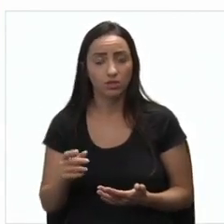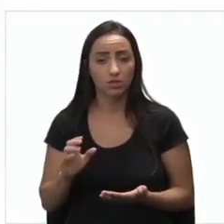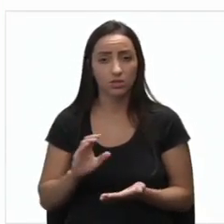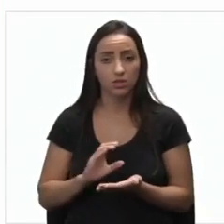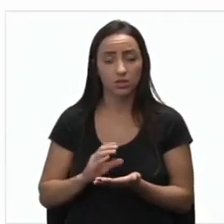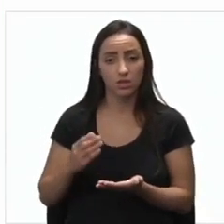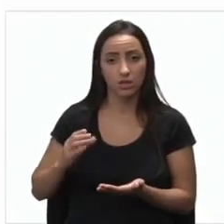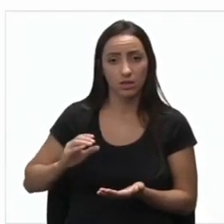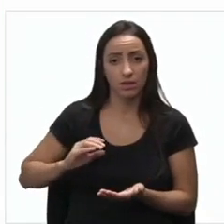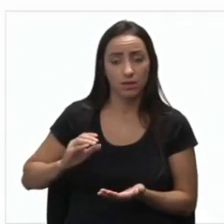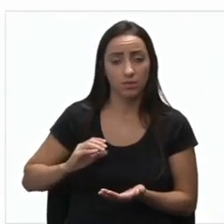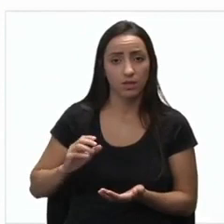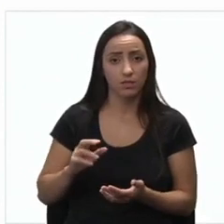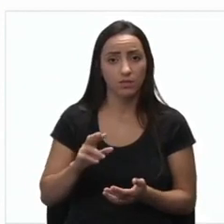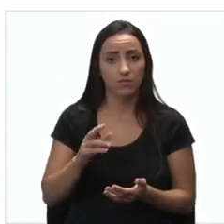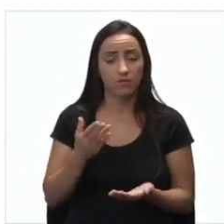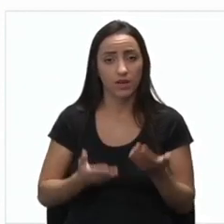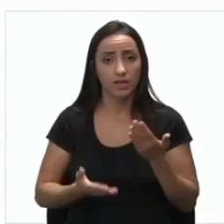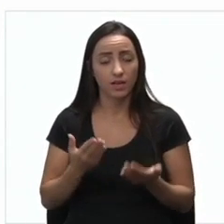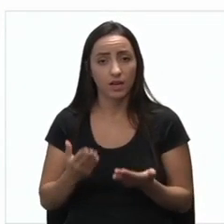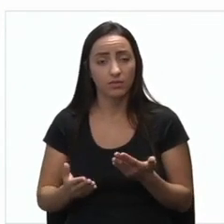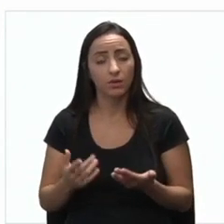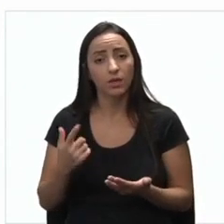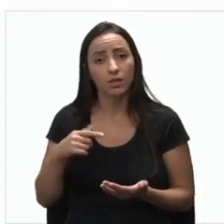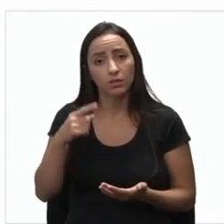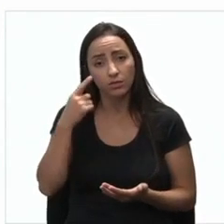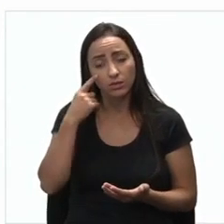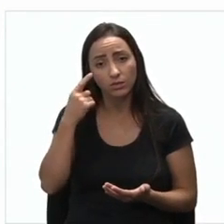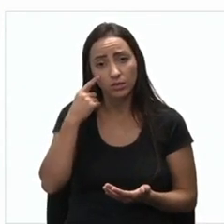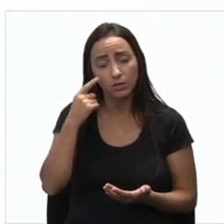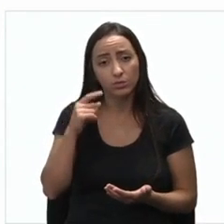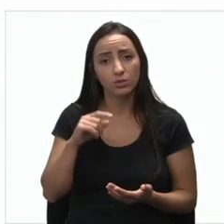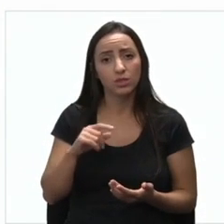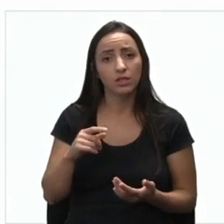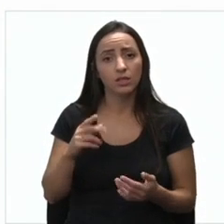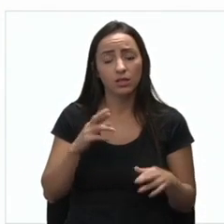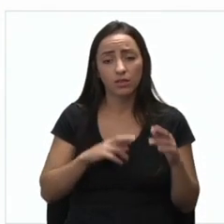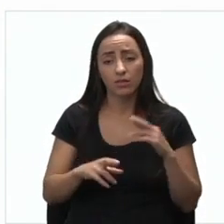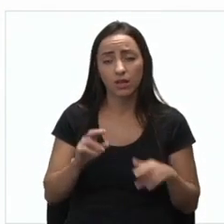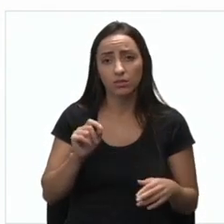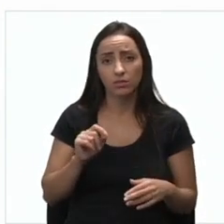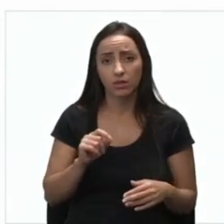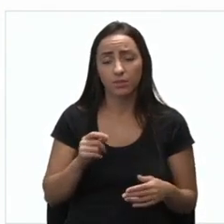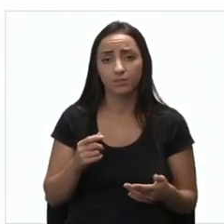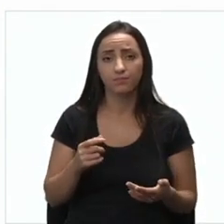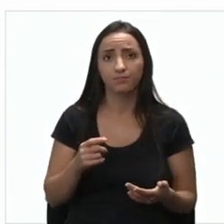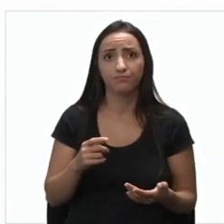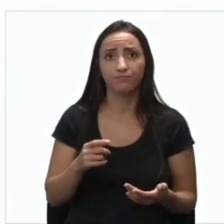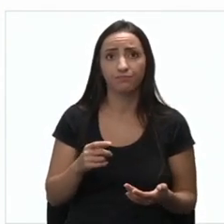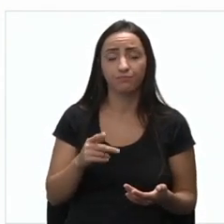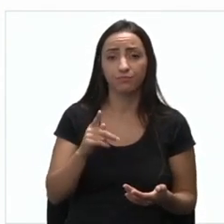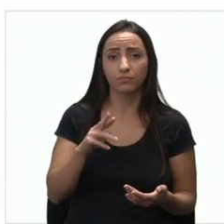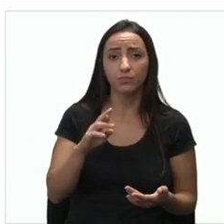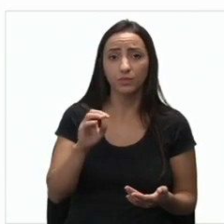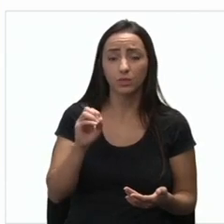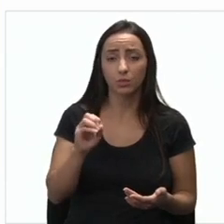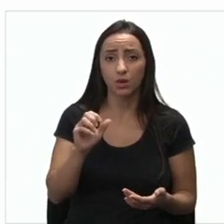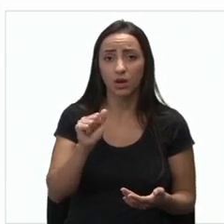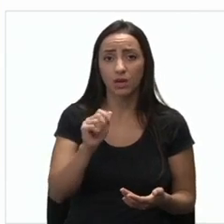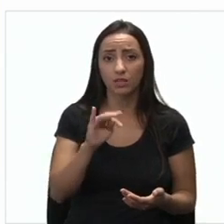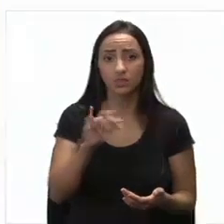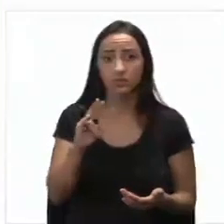das competências avaliadas nós já vimos, a iniciativa e a proatividade. Alguns profissionais têm criticado